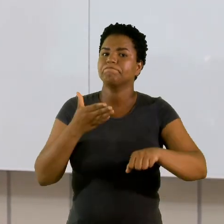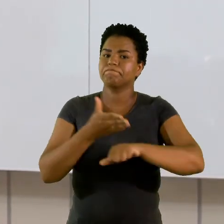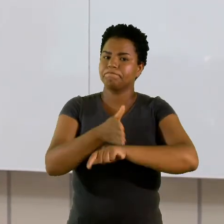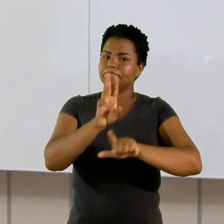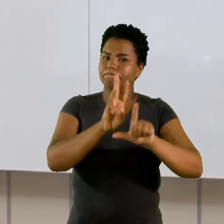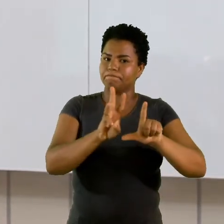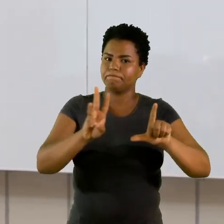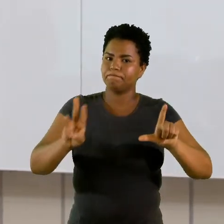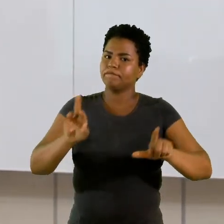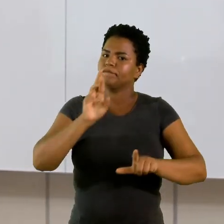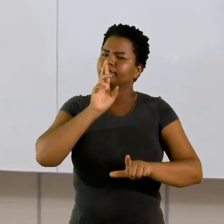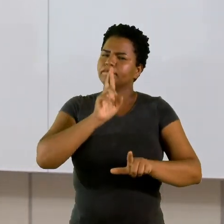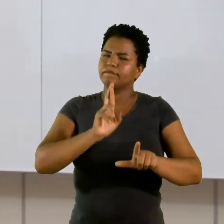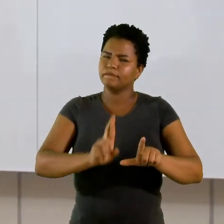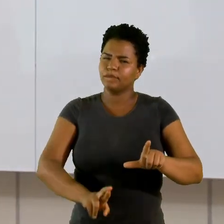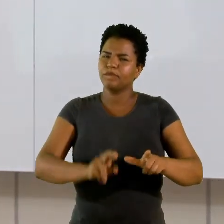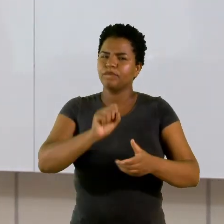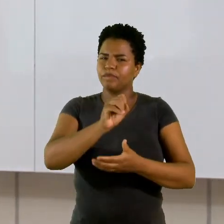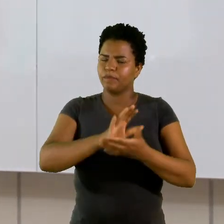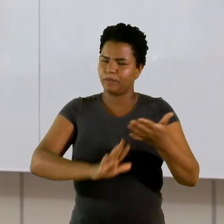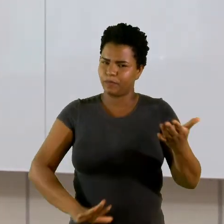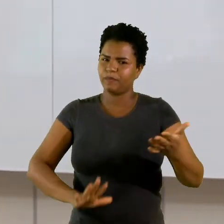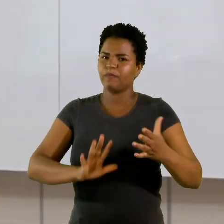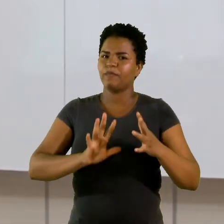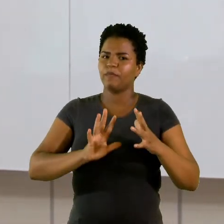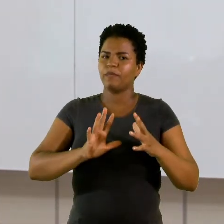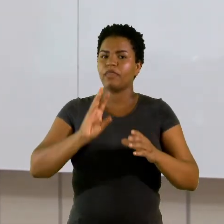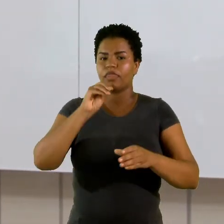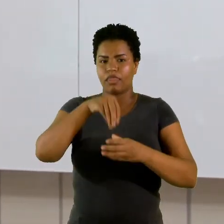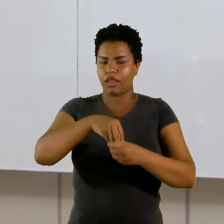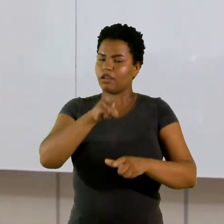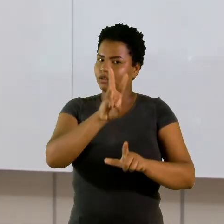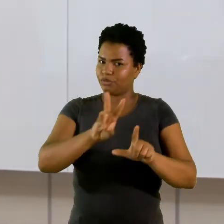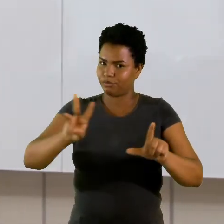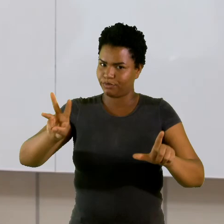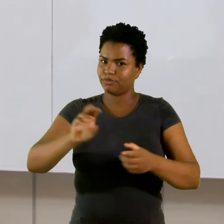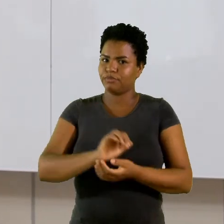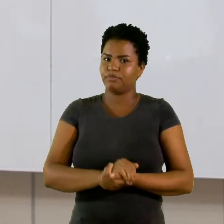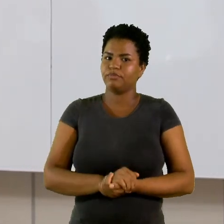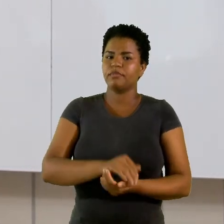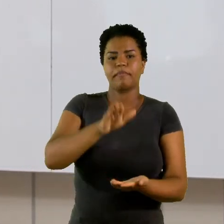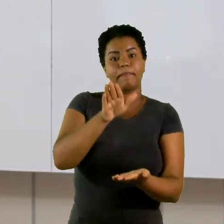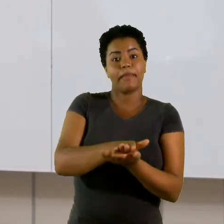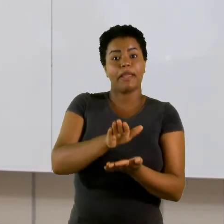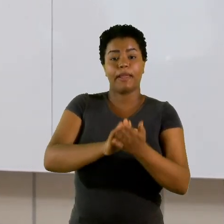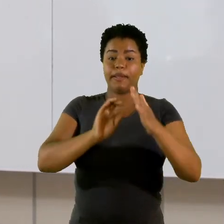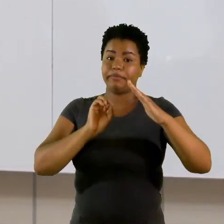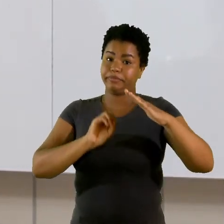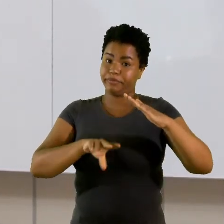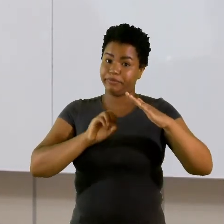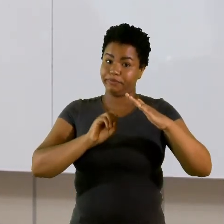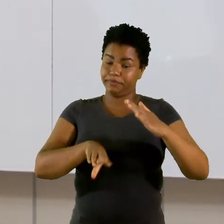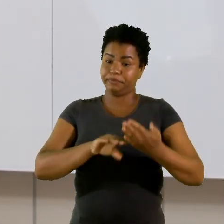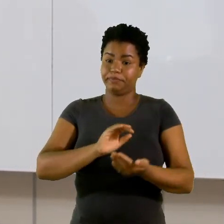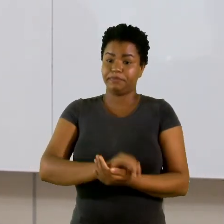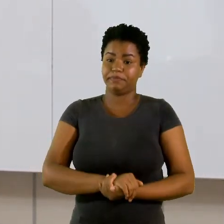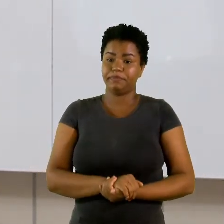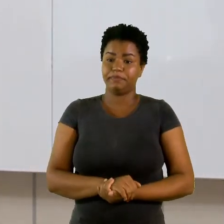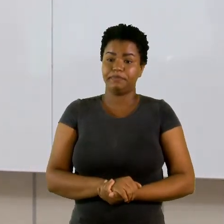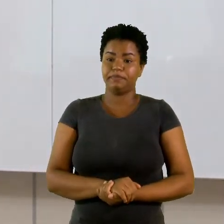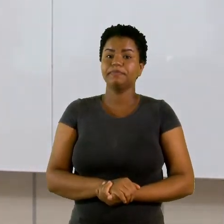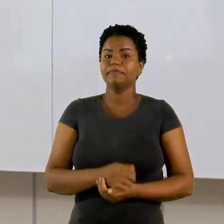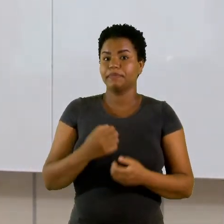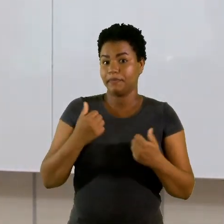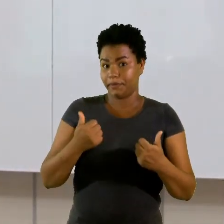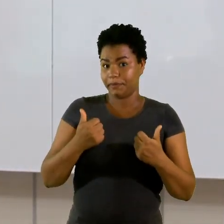plataforma, responder as atividadezinhas que estão lá na plataforma Palmas Homeschool, tá